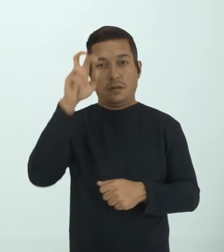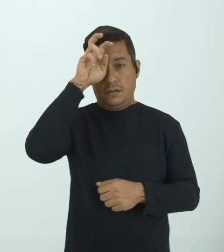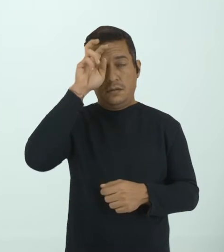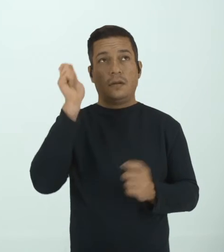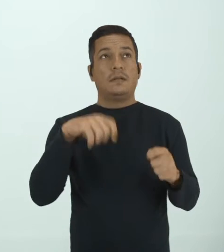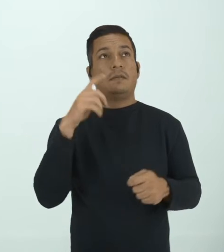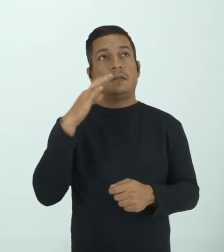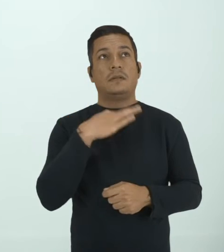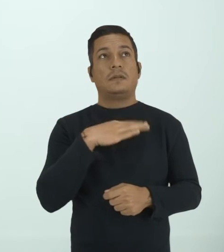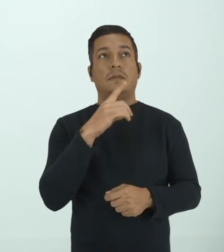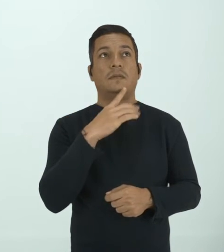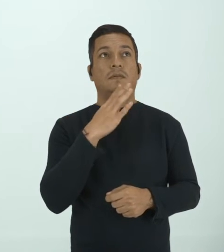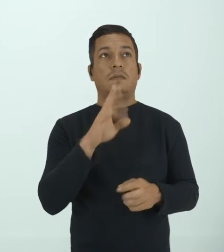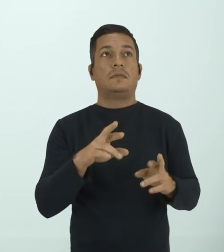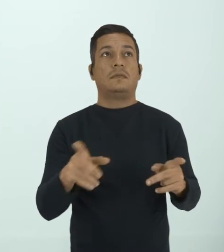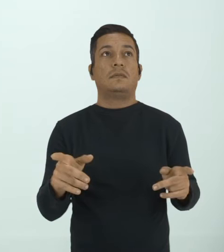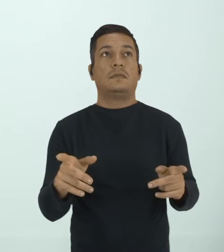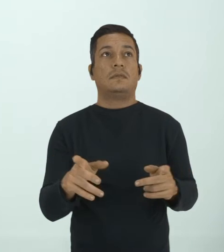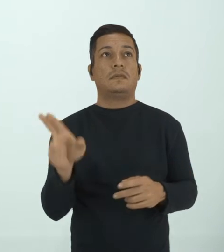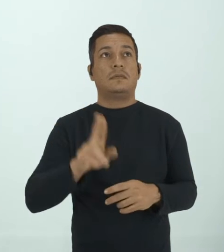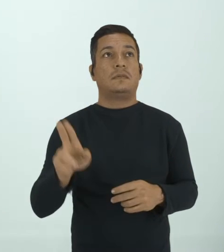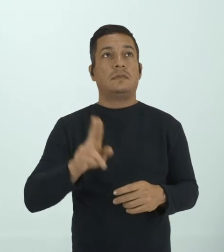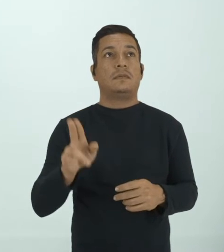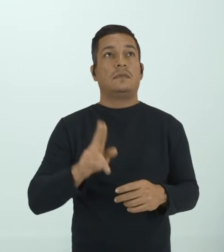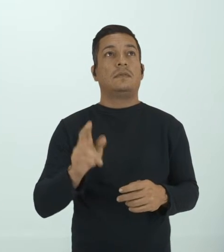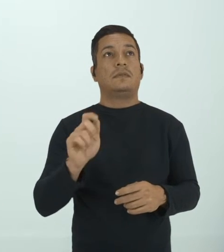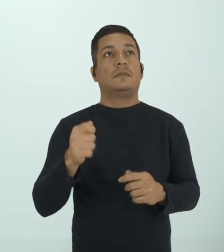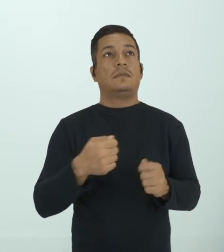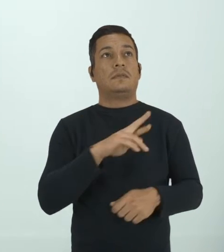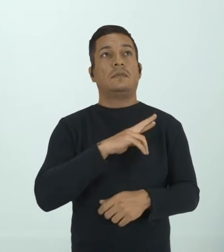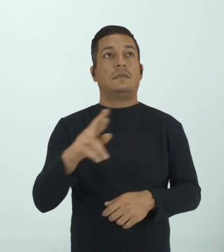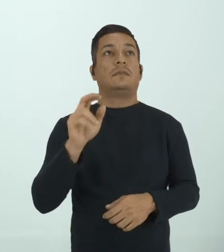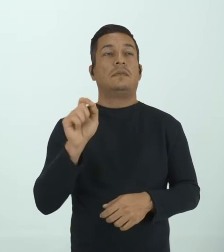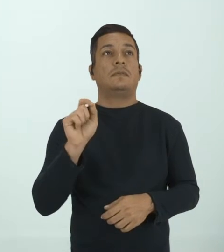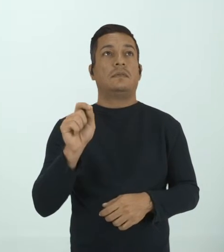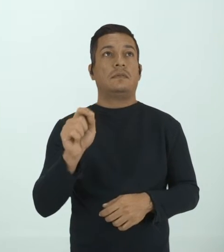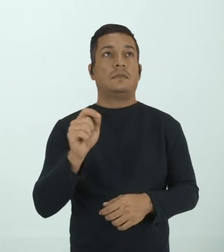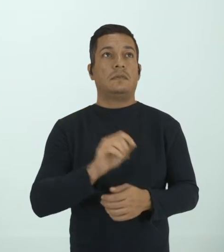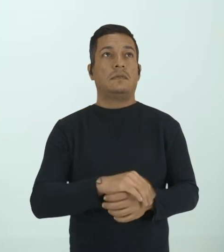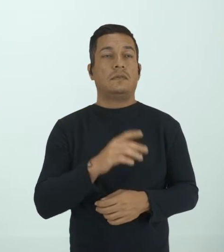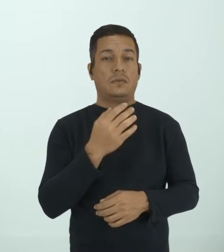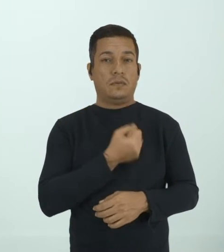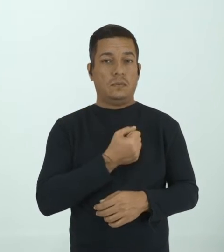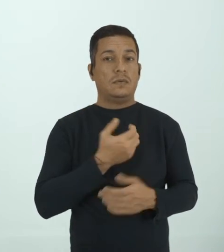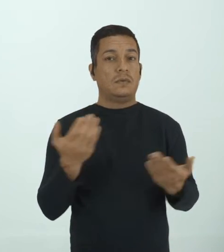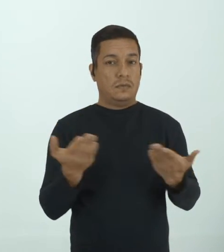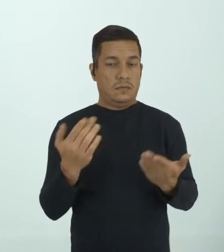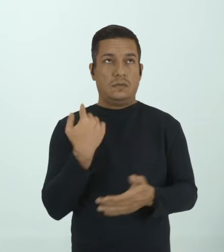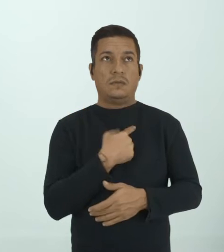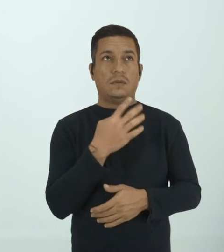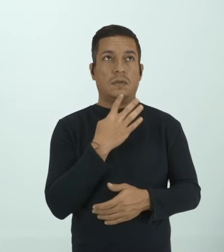uma noção a diferença entre eles. Usavam muitos símbolos para representar esse nosso dígito que nós conhecemos hoje. Tudo bem?